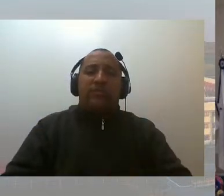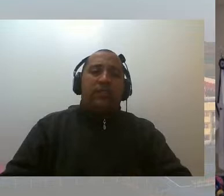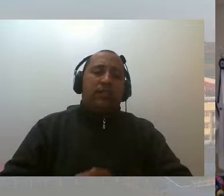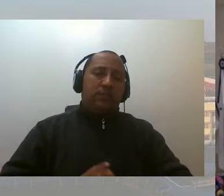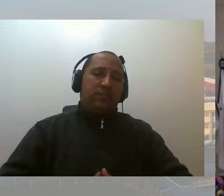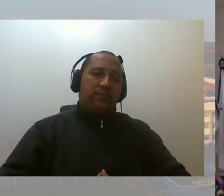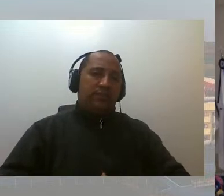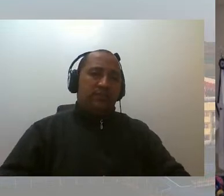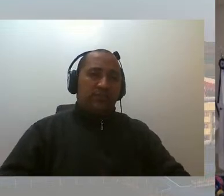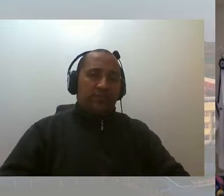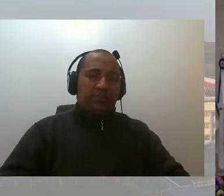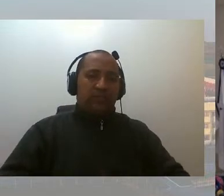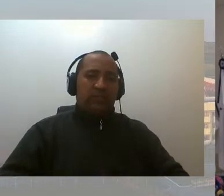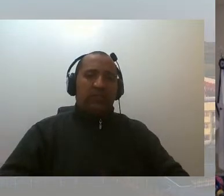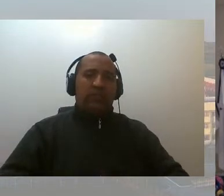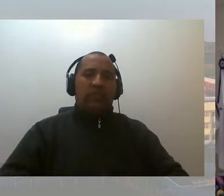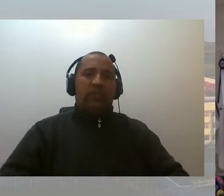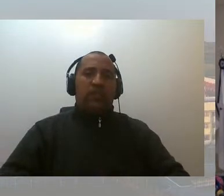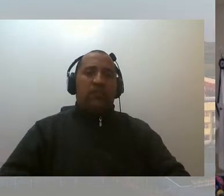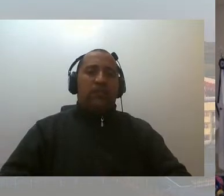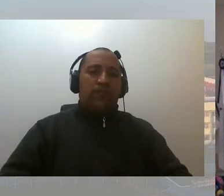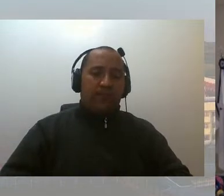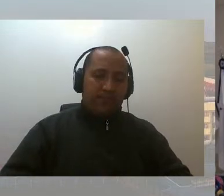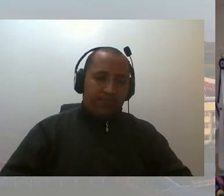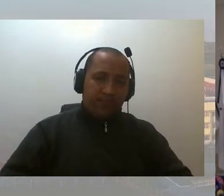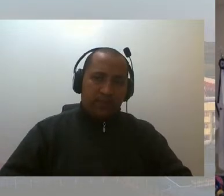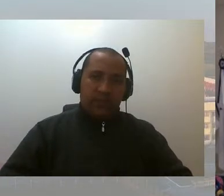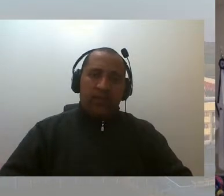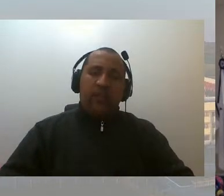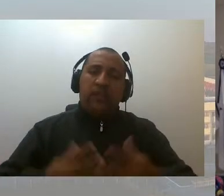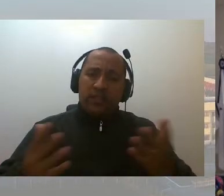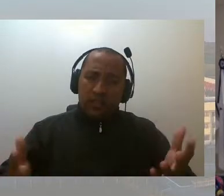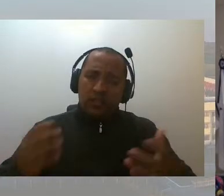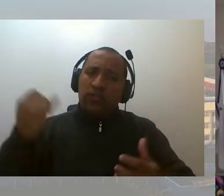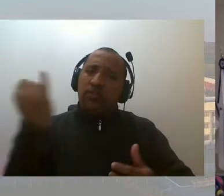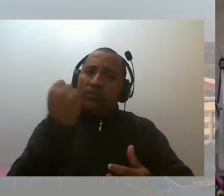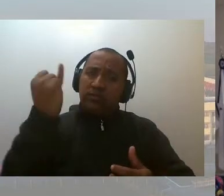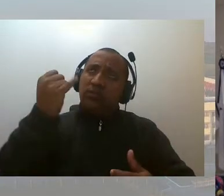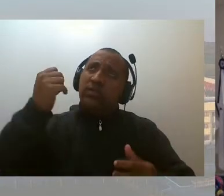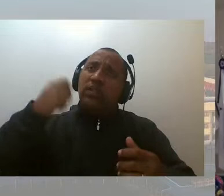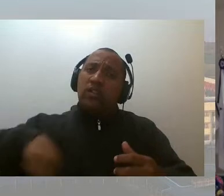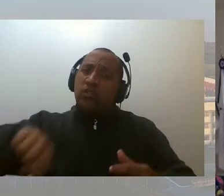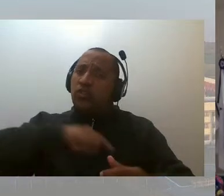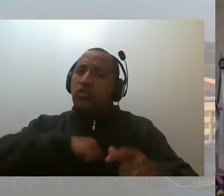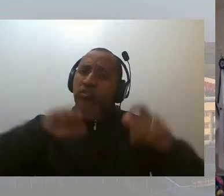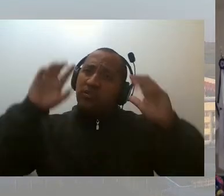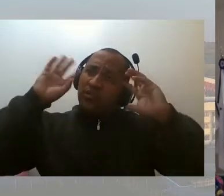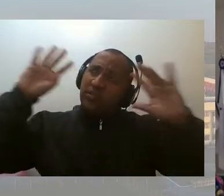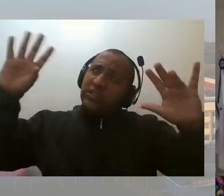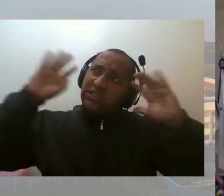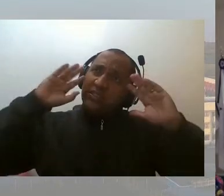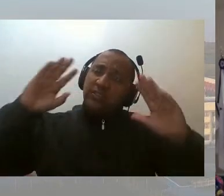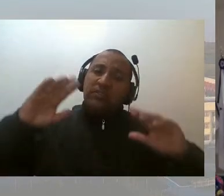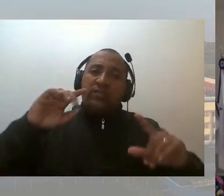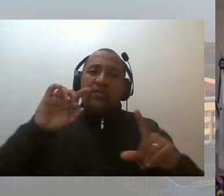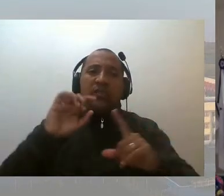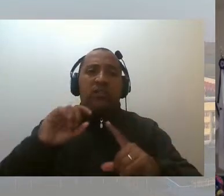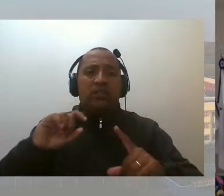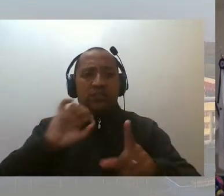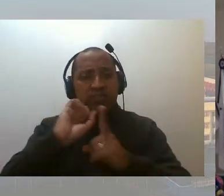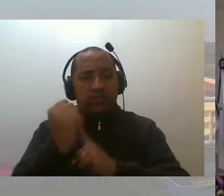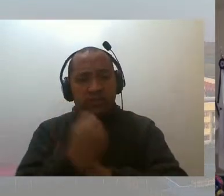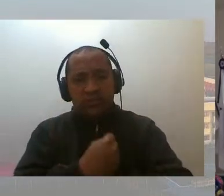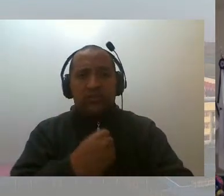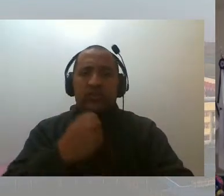E aí, eu acho que é importante a gente pensar aqui numa sociedade que em 522 anos de processo de colonização, de colonialismo,